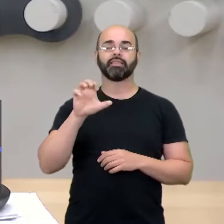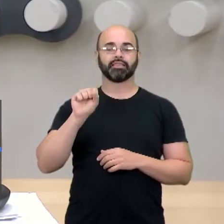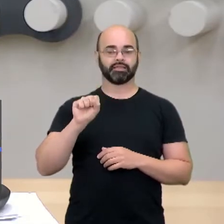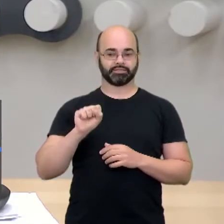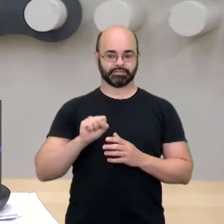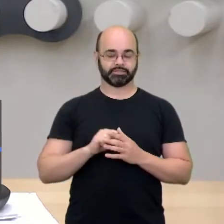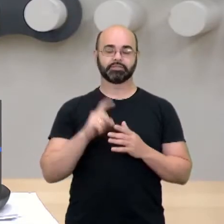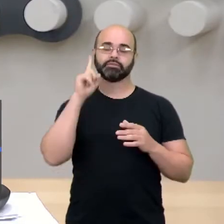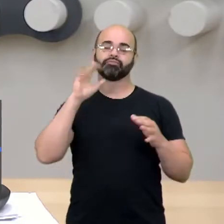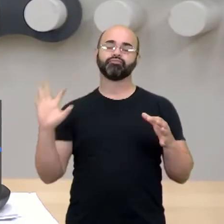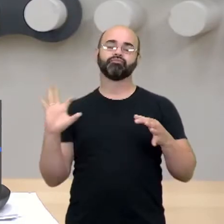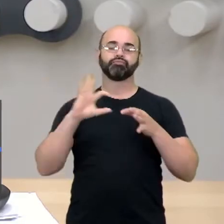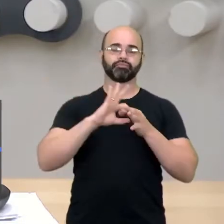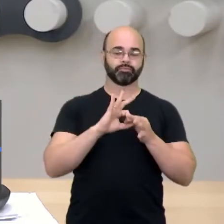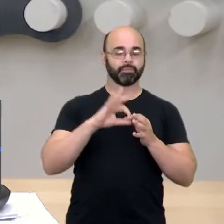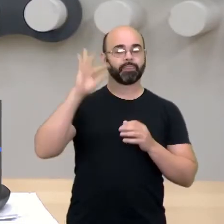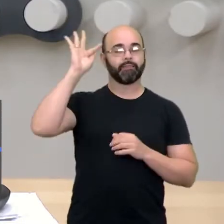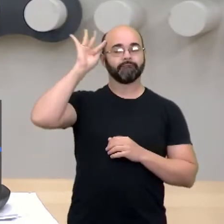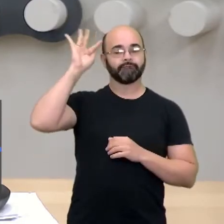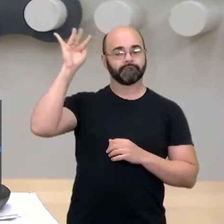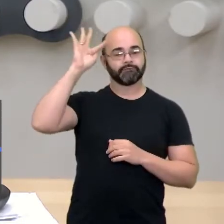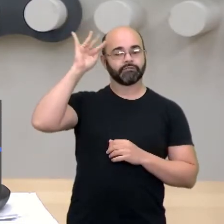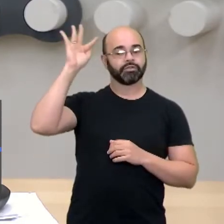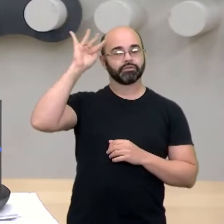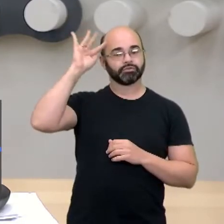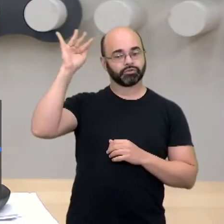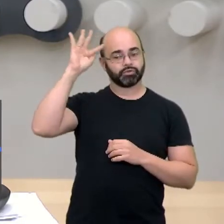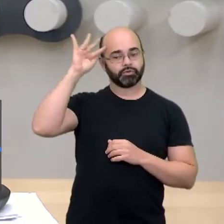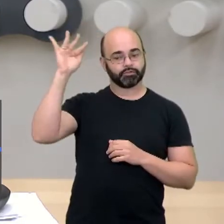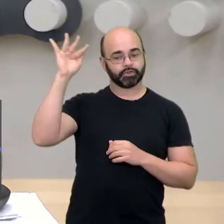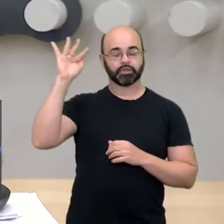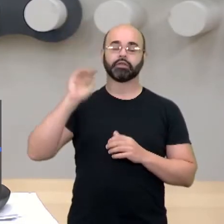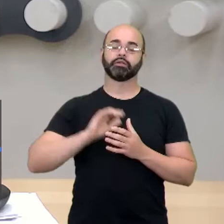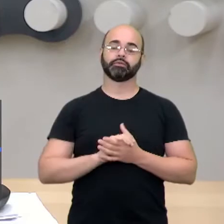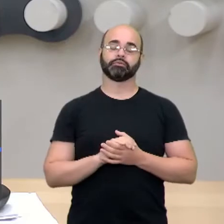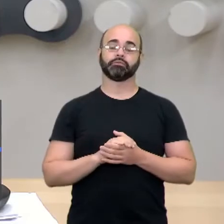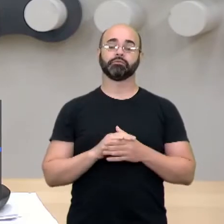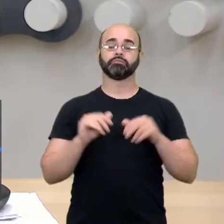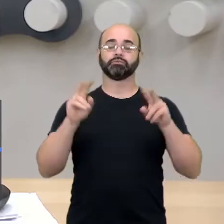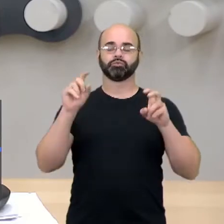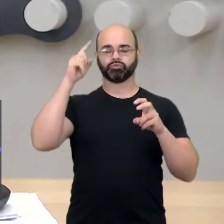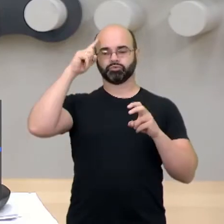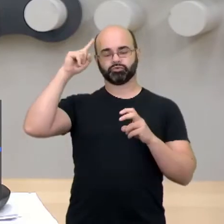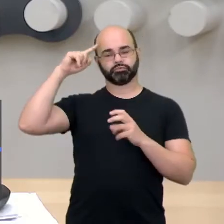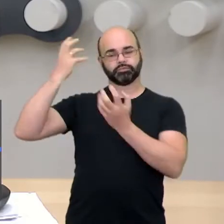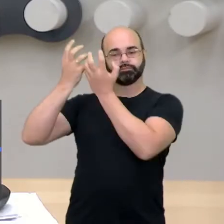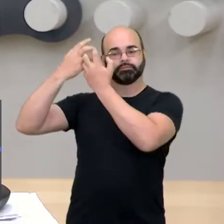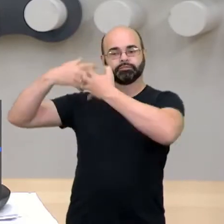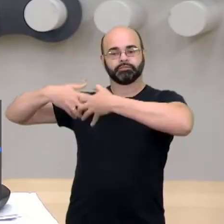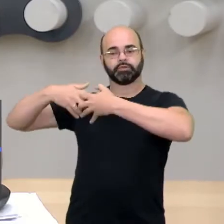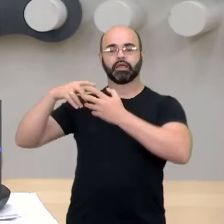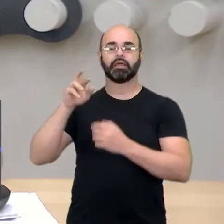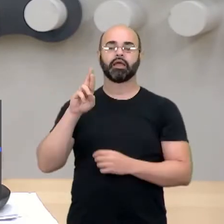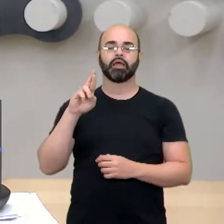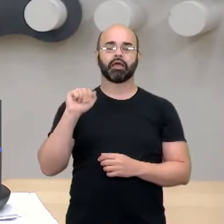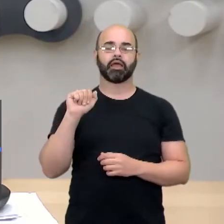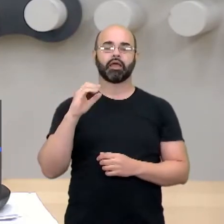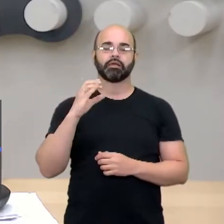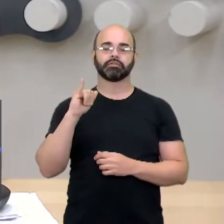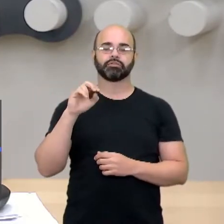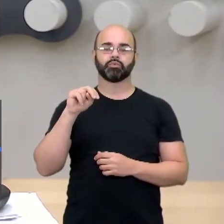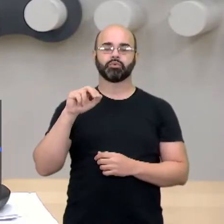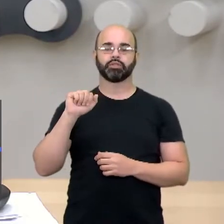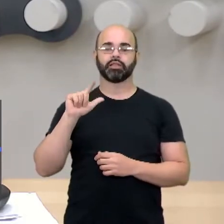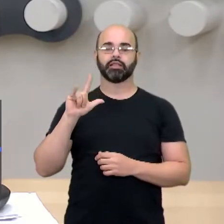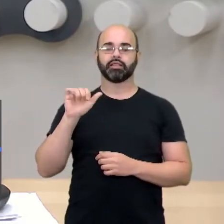uma certa corrente filosófica que a gente se habituou a chamar de racionalismo quando a gente